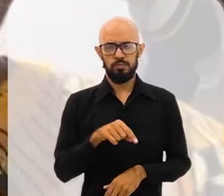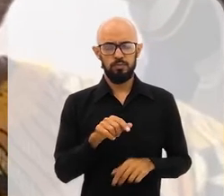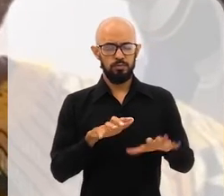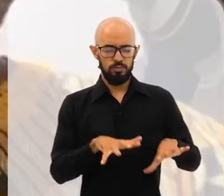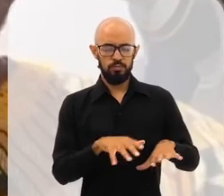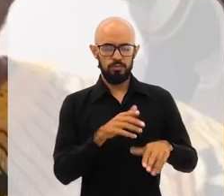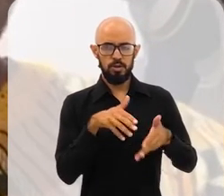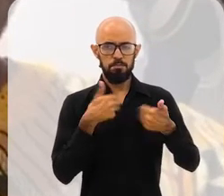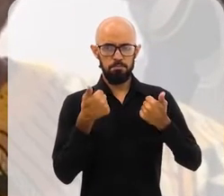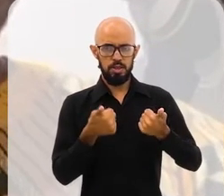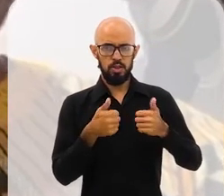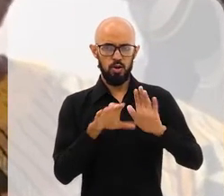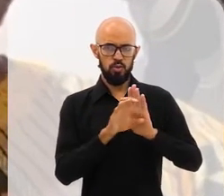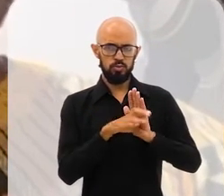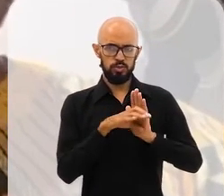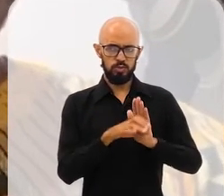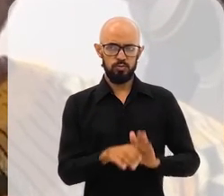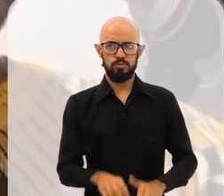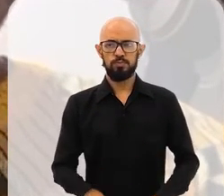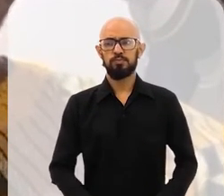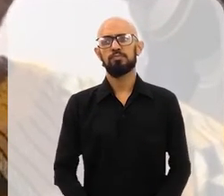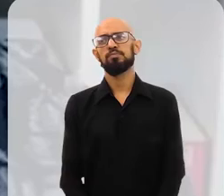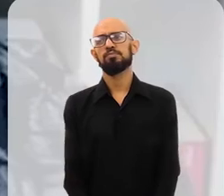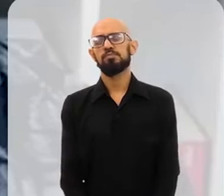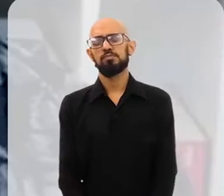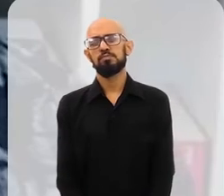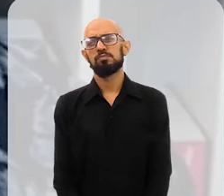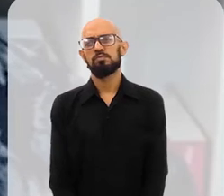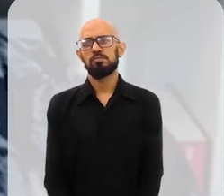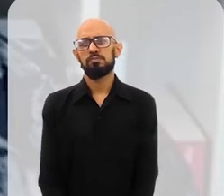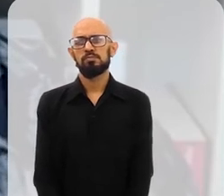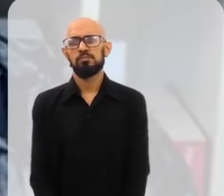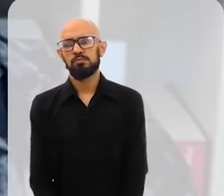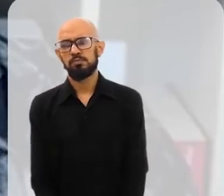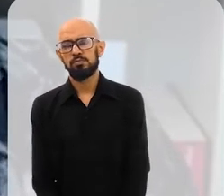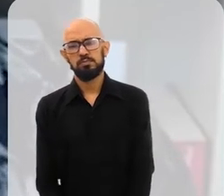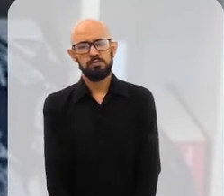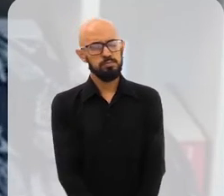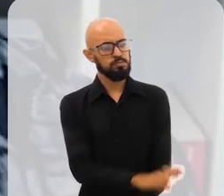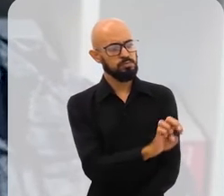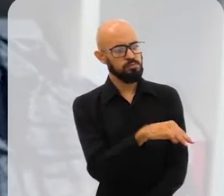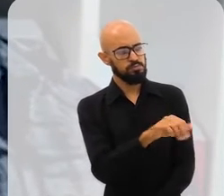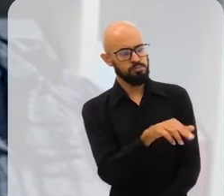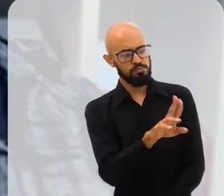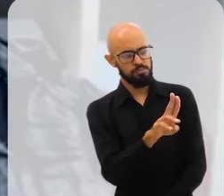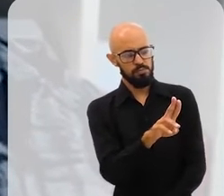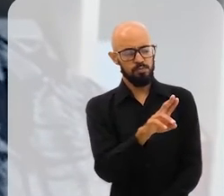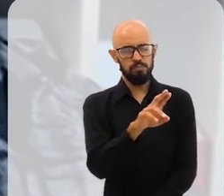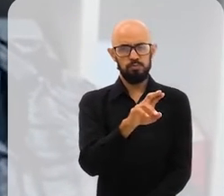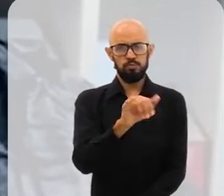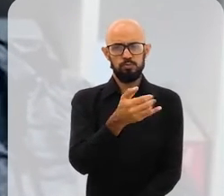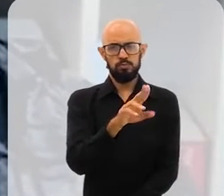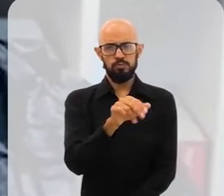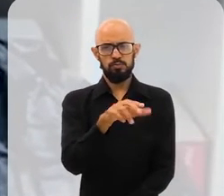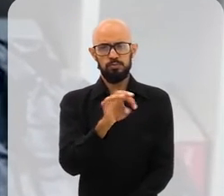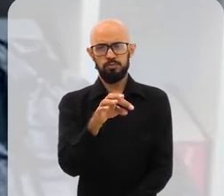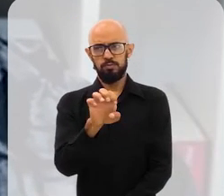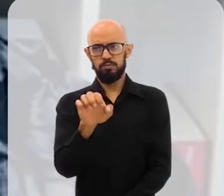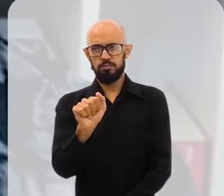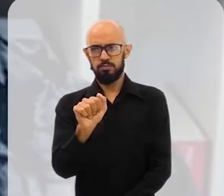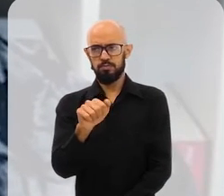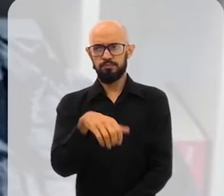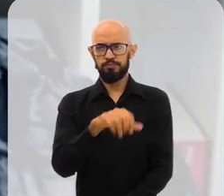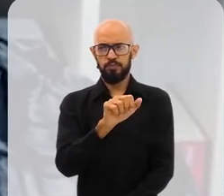essa é melhor define a o bojo negro Romeu e Julieta O Auto da